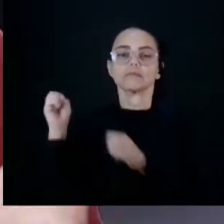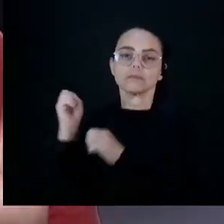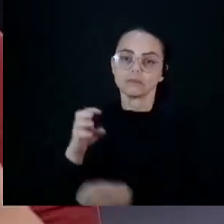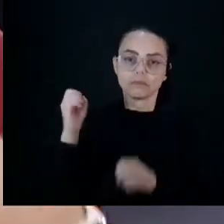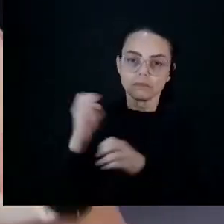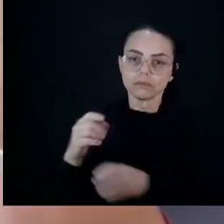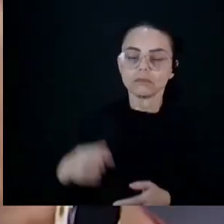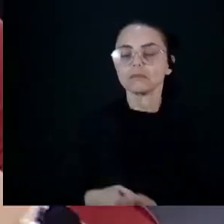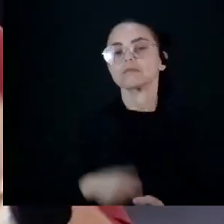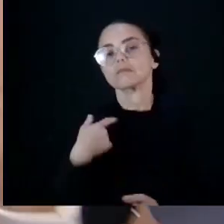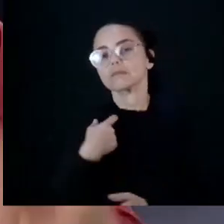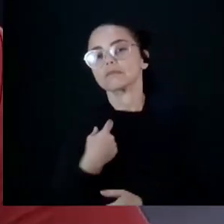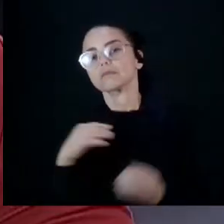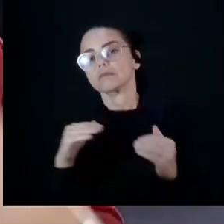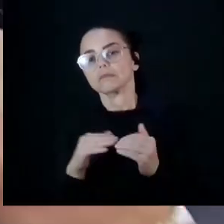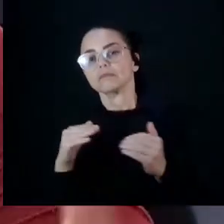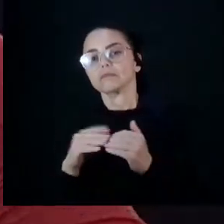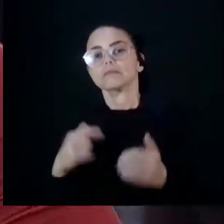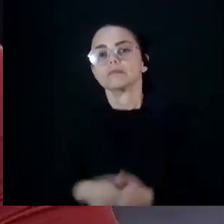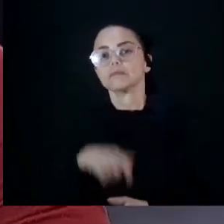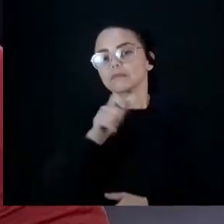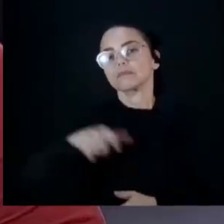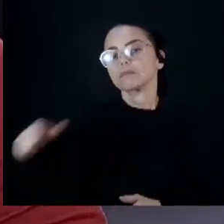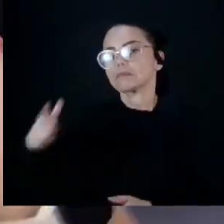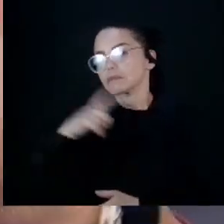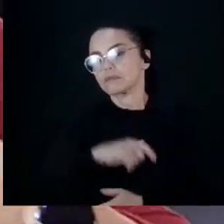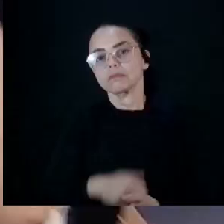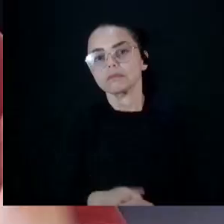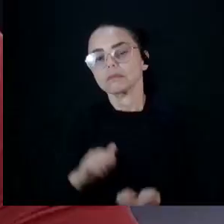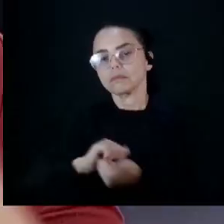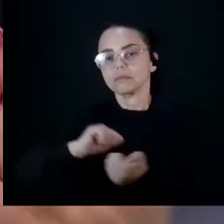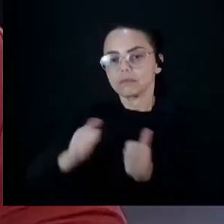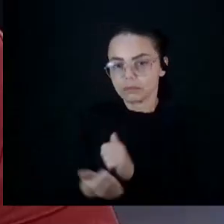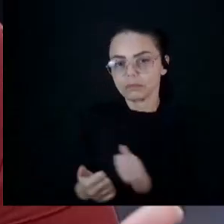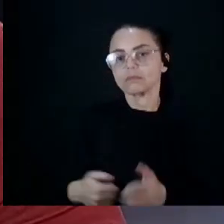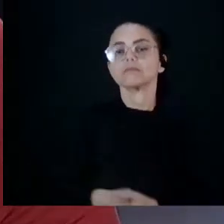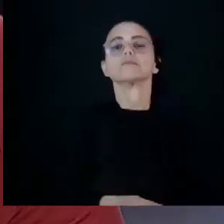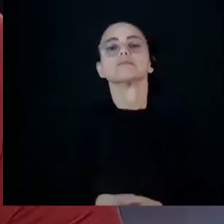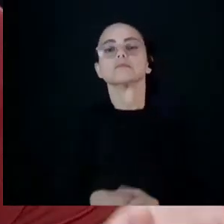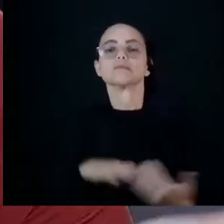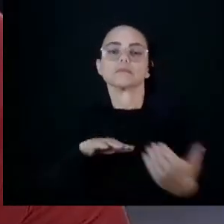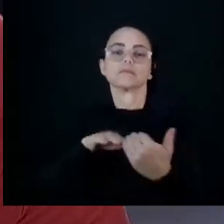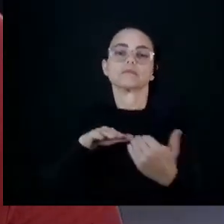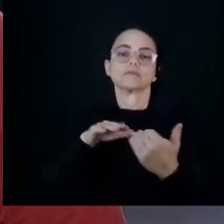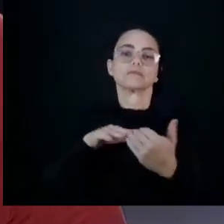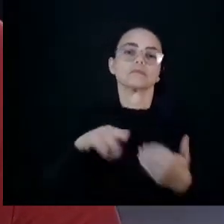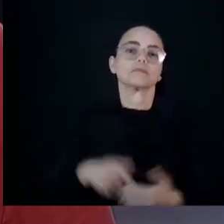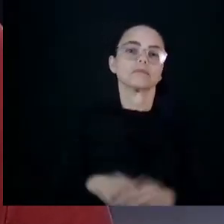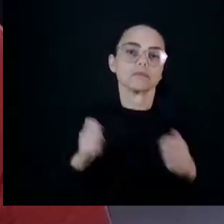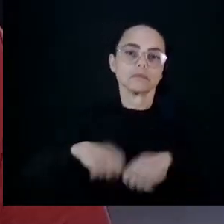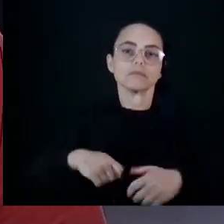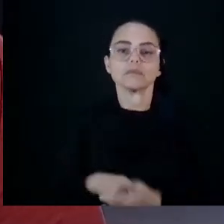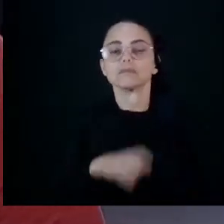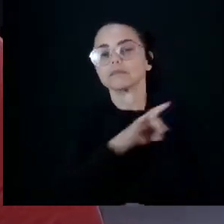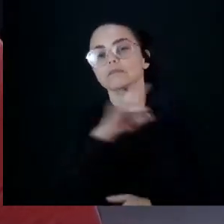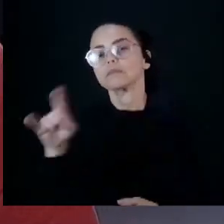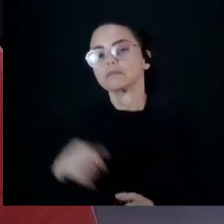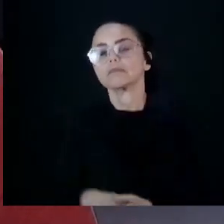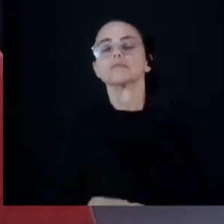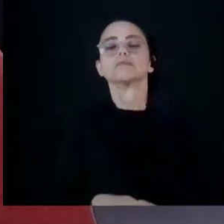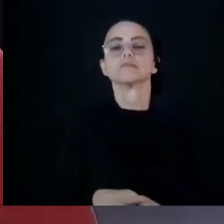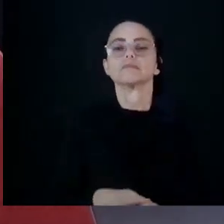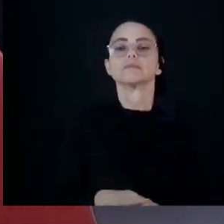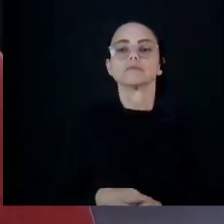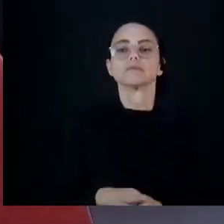das formas das pessoas conseguirem se adaptar de acordo com a capacidade de cada um. Tá certo,